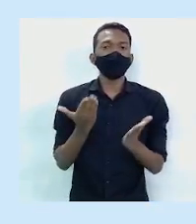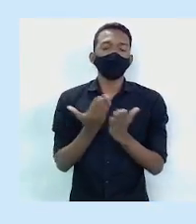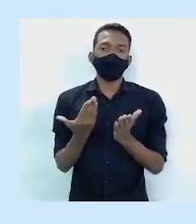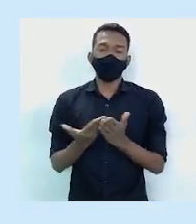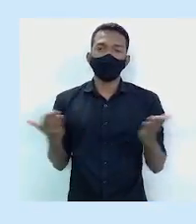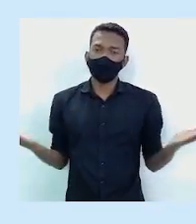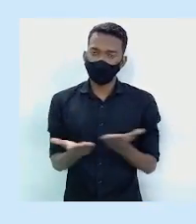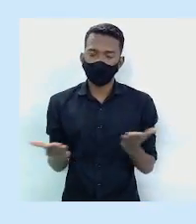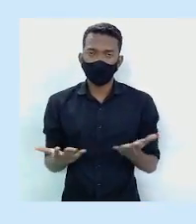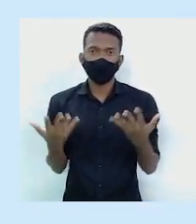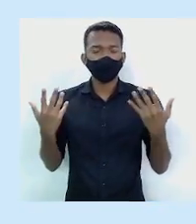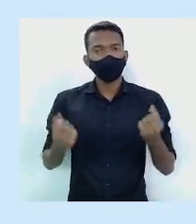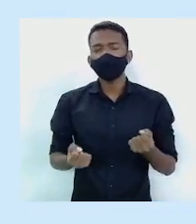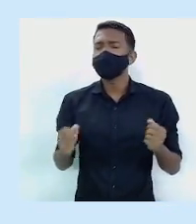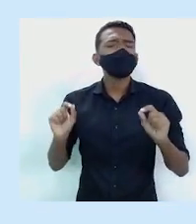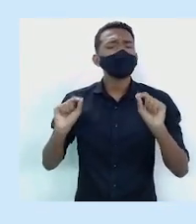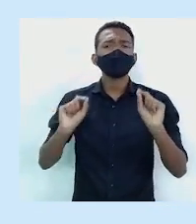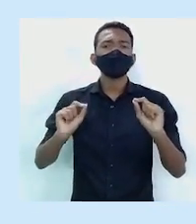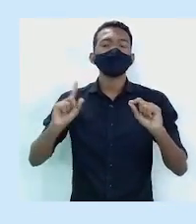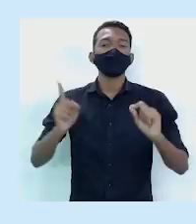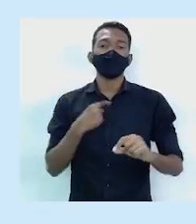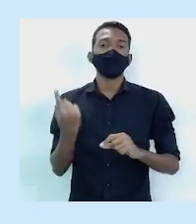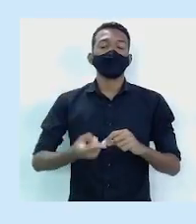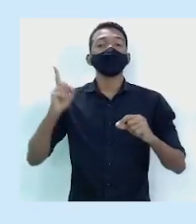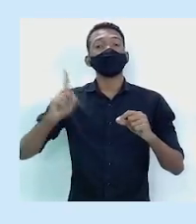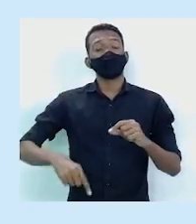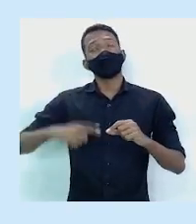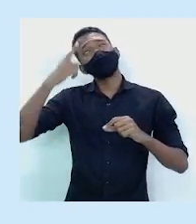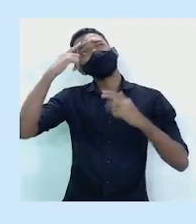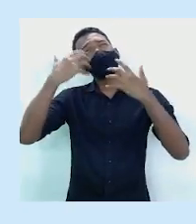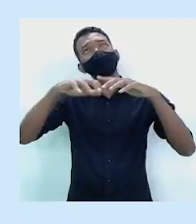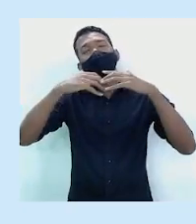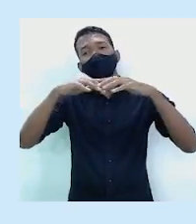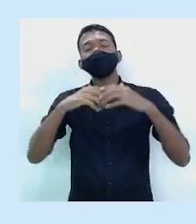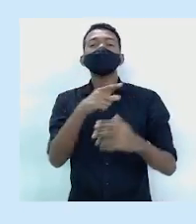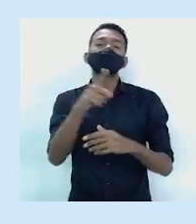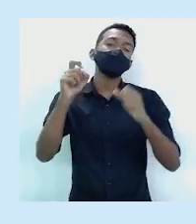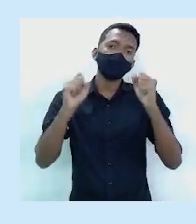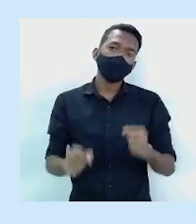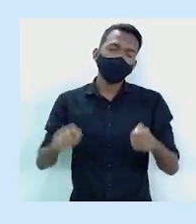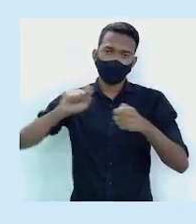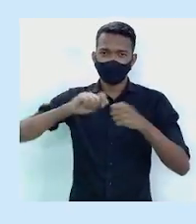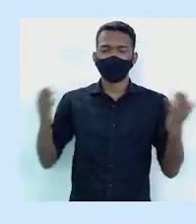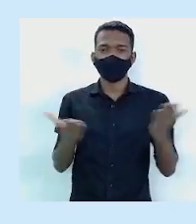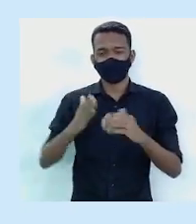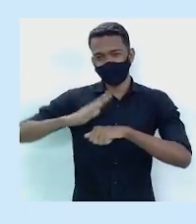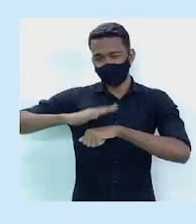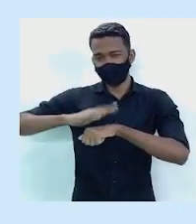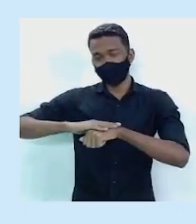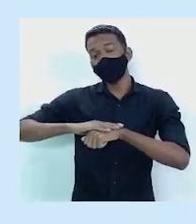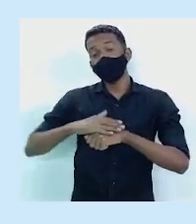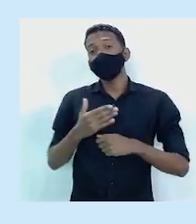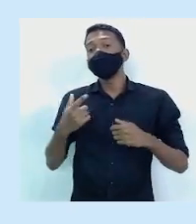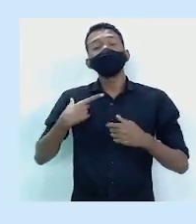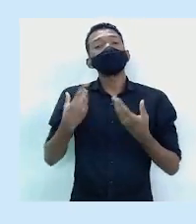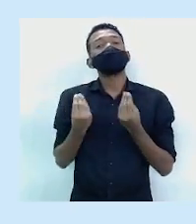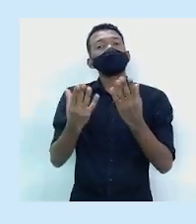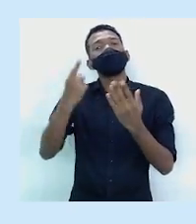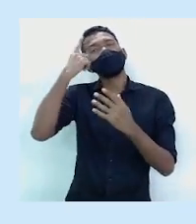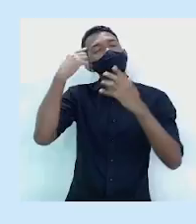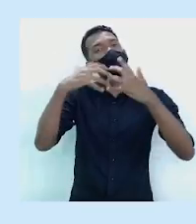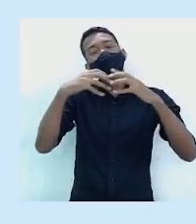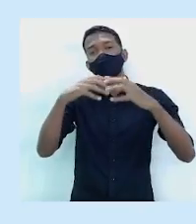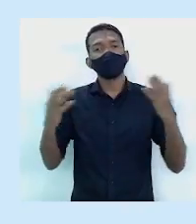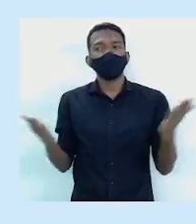pequena reflexão para que nós possamos realizar nesse momento, tá? Eu trouxe um pensamento aí para a gente poder refletir